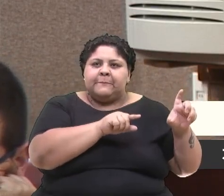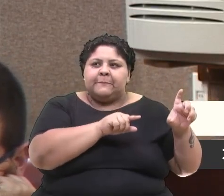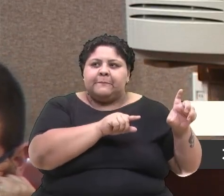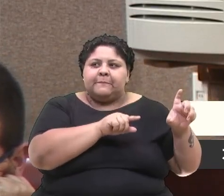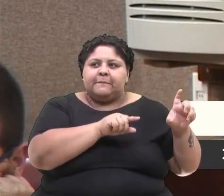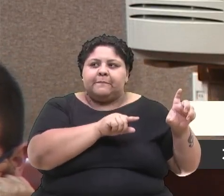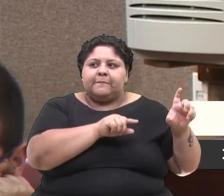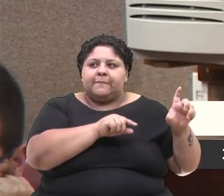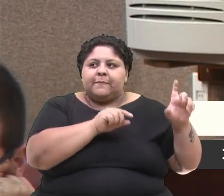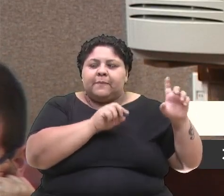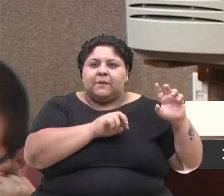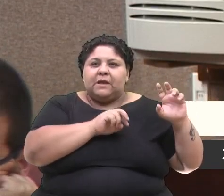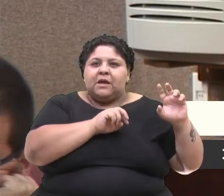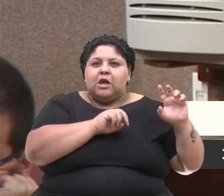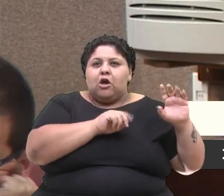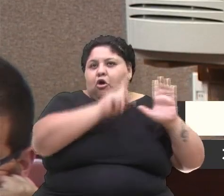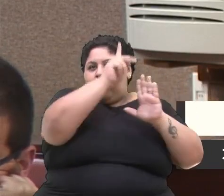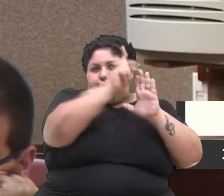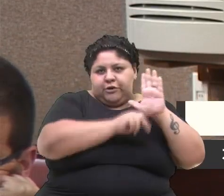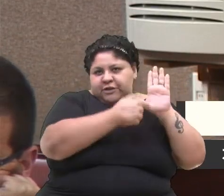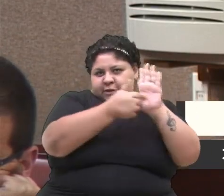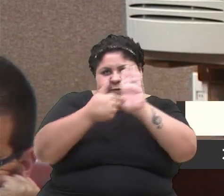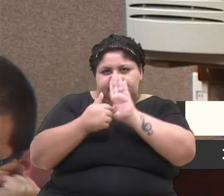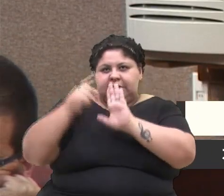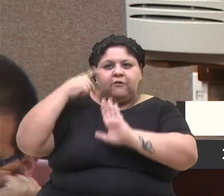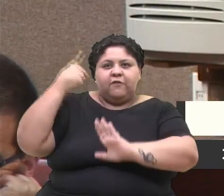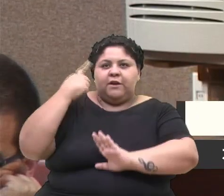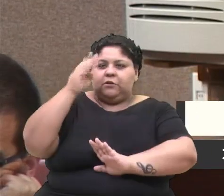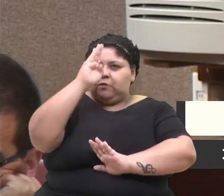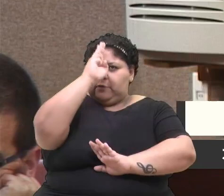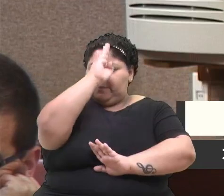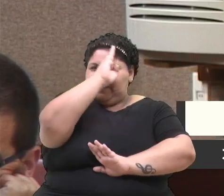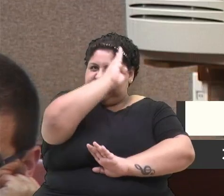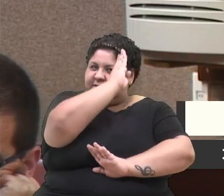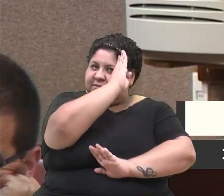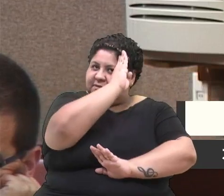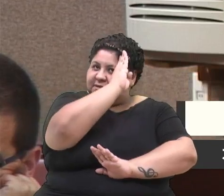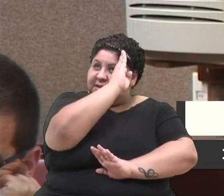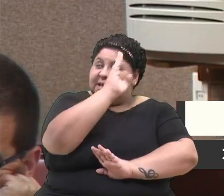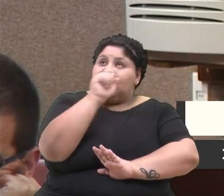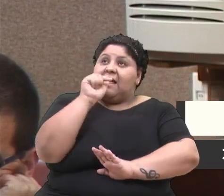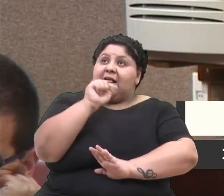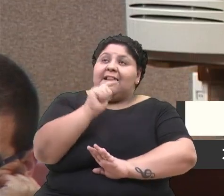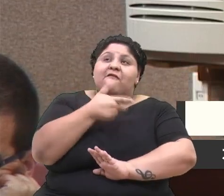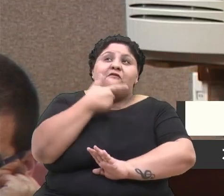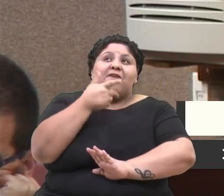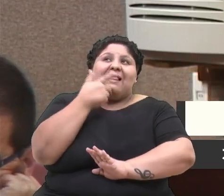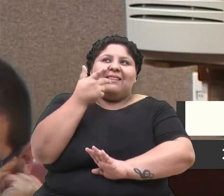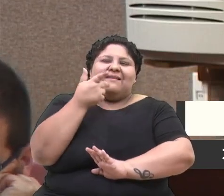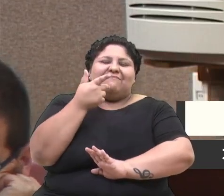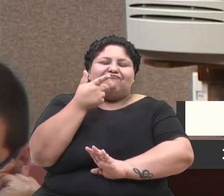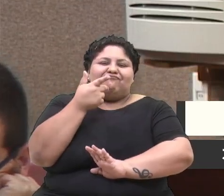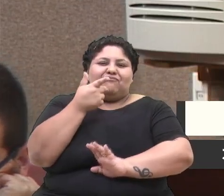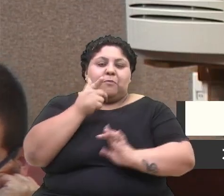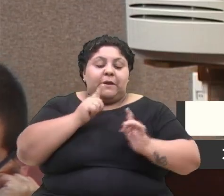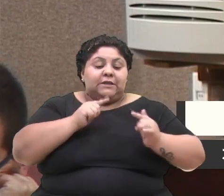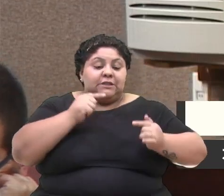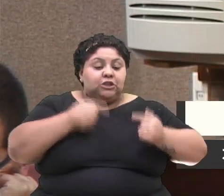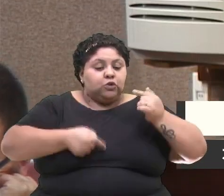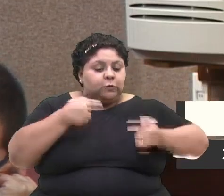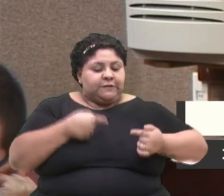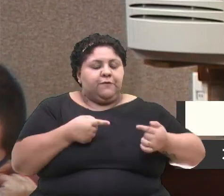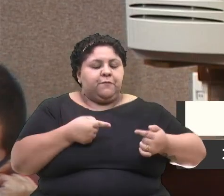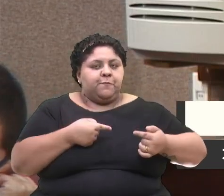referente ao projeto apresentado pelo vereador Bressan, ele traz uma discussão